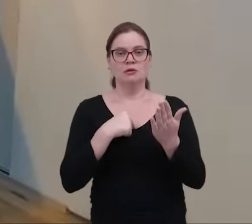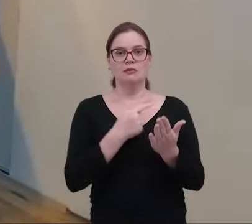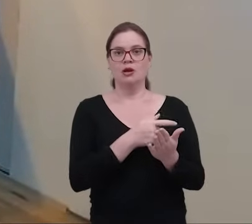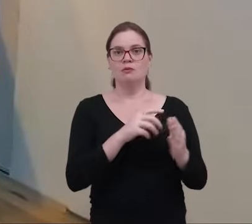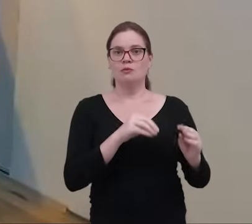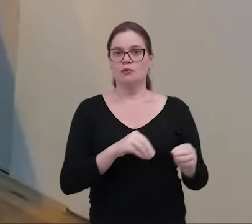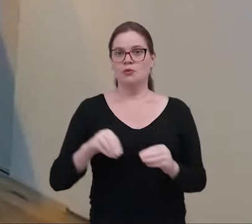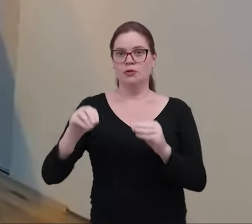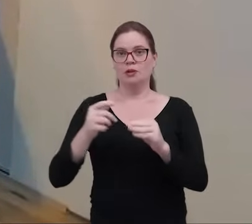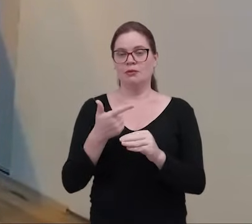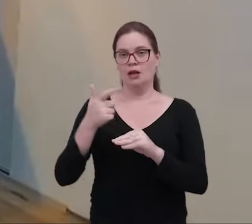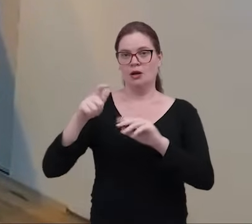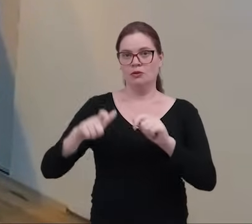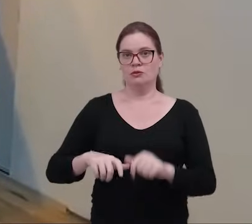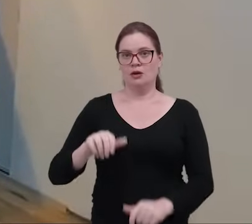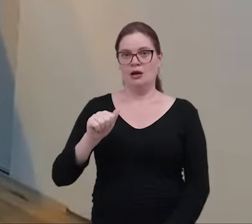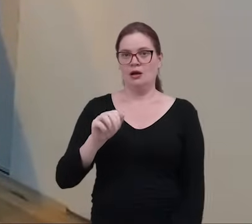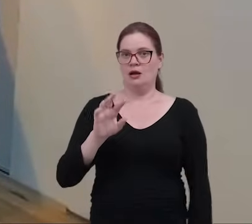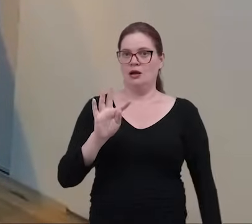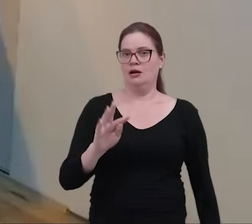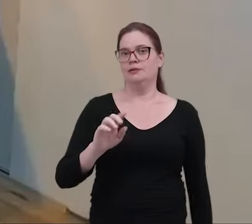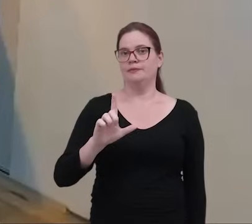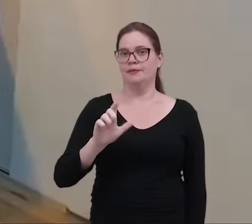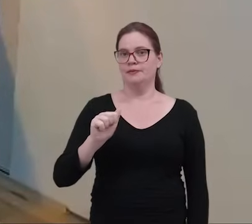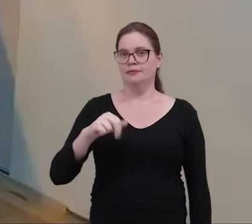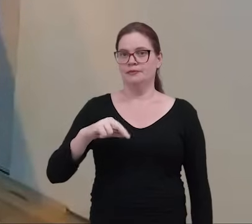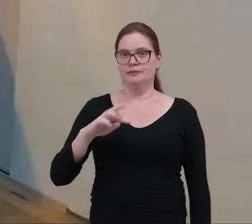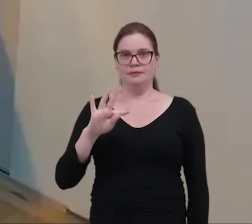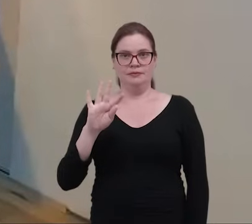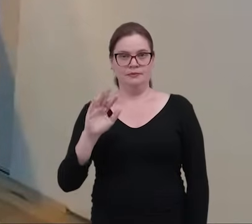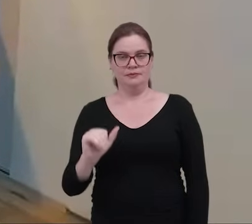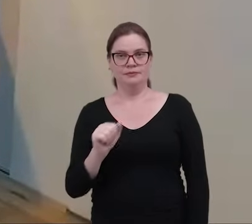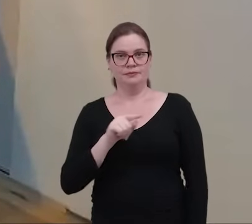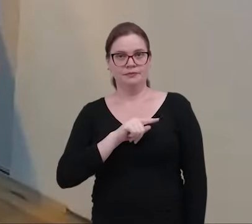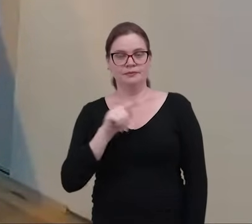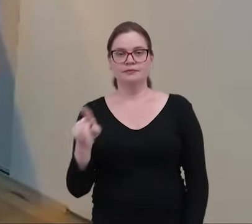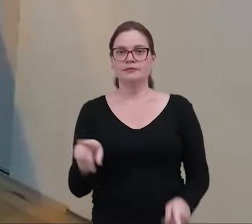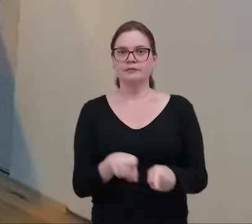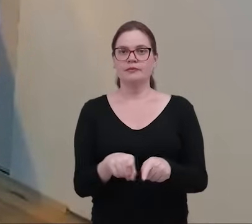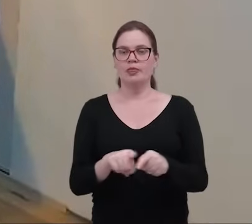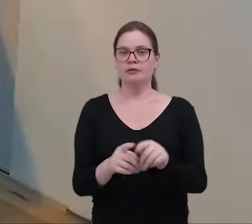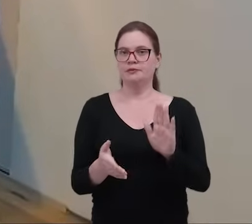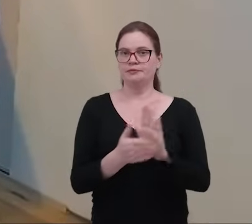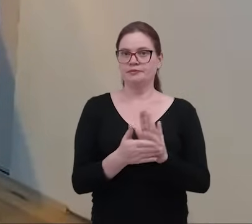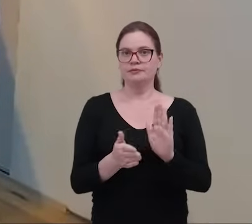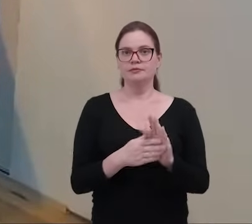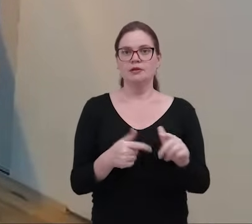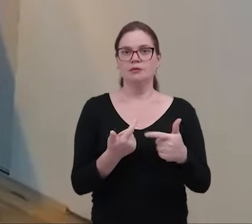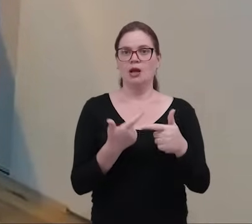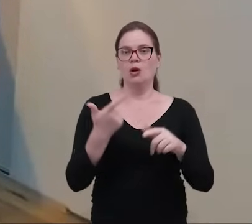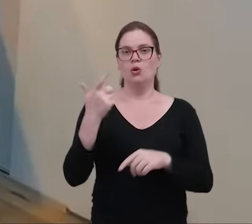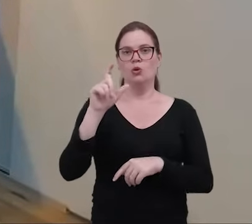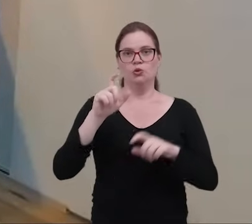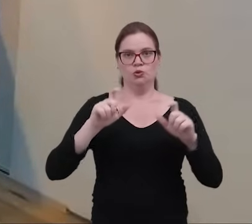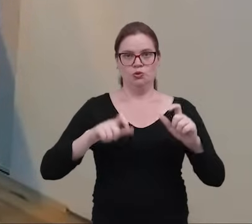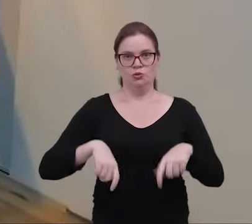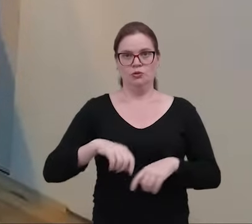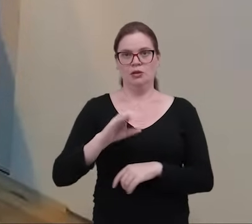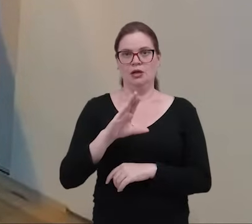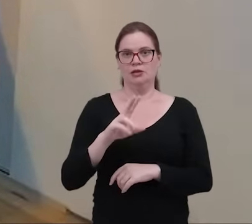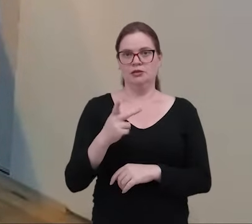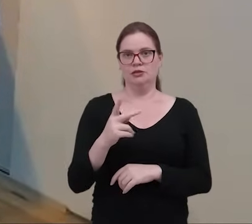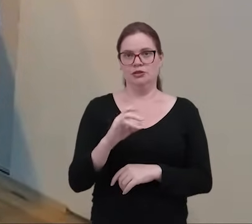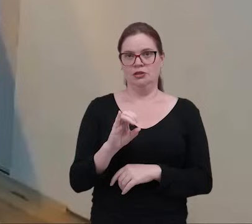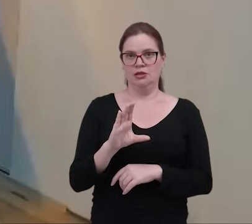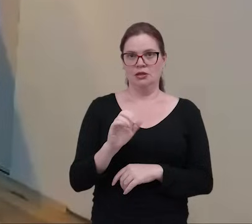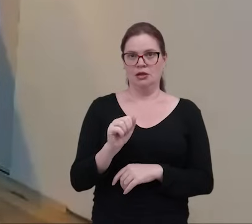Atlanta, para o Consulado do Brasil em Atlanta, que estava reabrindo, e também recebi uma proposta para ir para Chicago. E